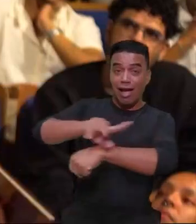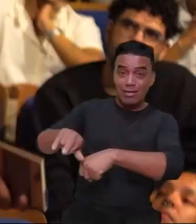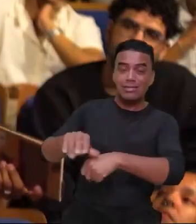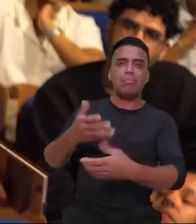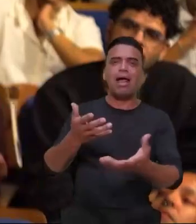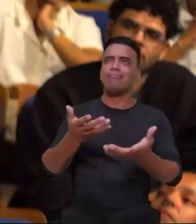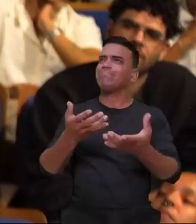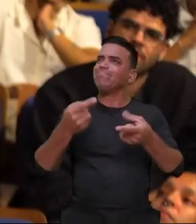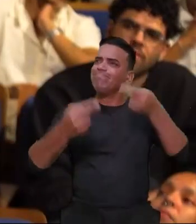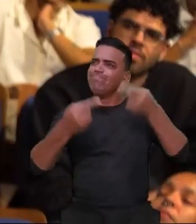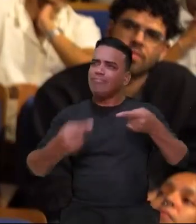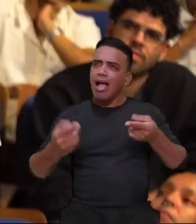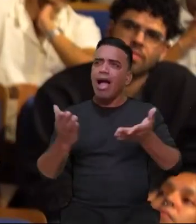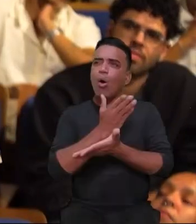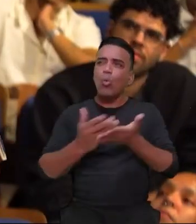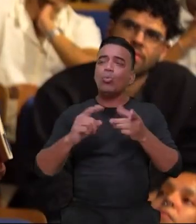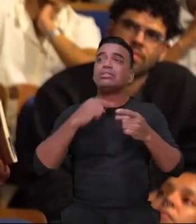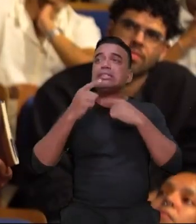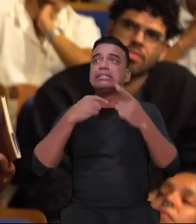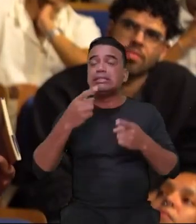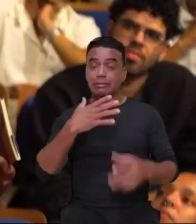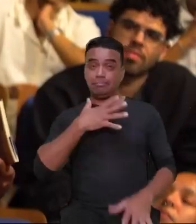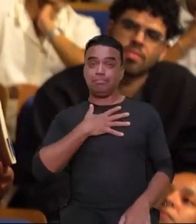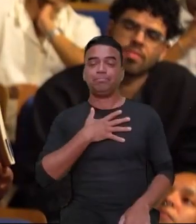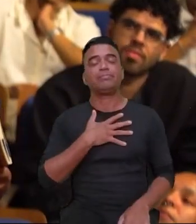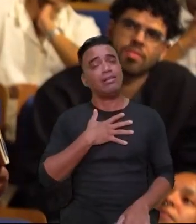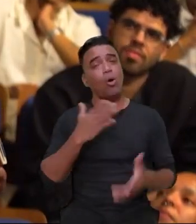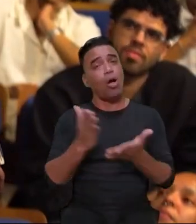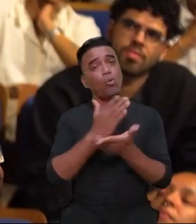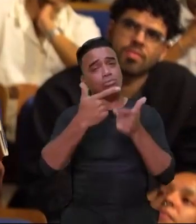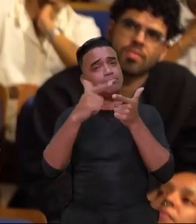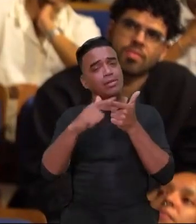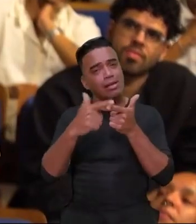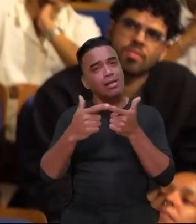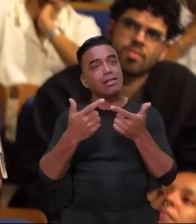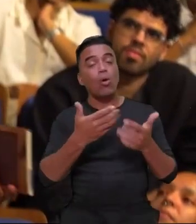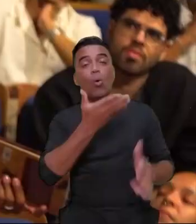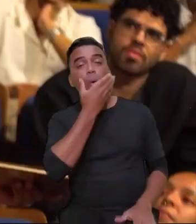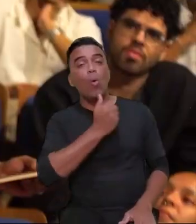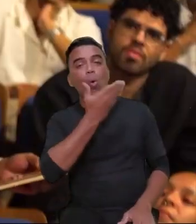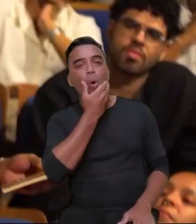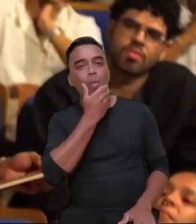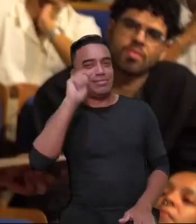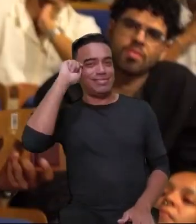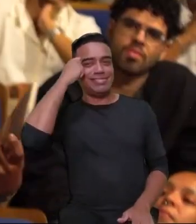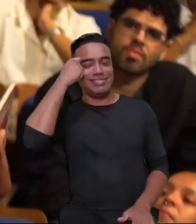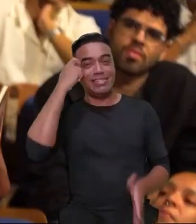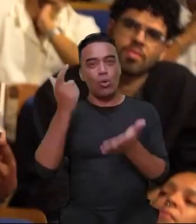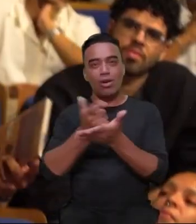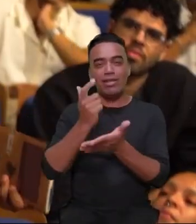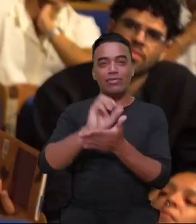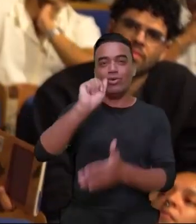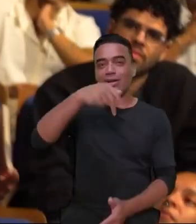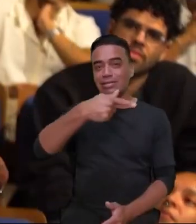poder tensionar algumas questões que me atravessam, assim. E uma dessas questões é para falar sobre as masculinidades pretas. O livro Canção para